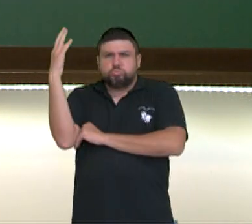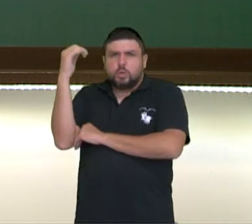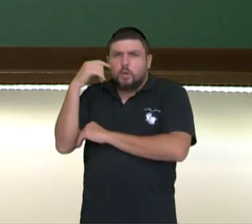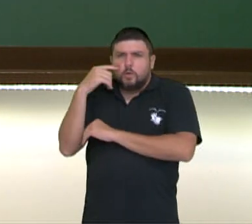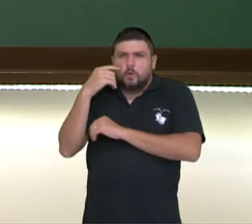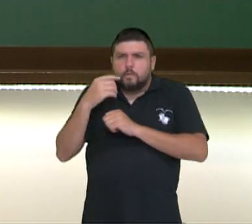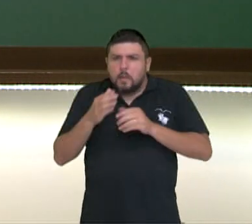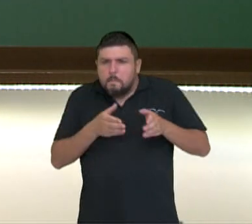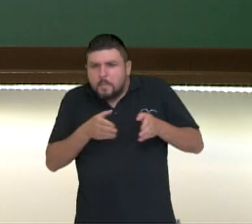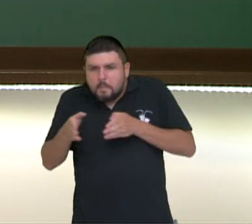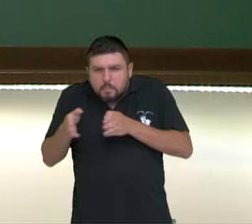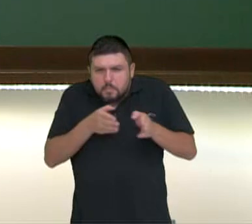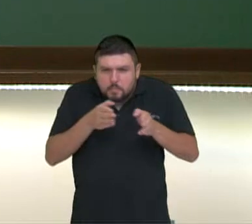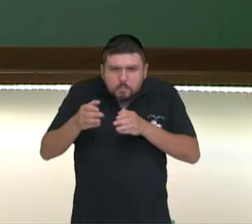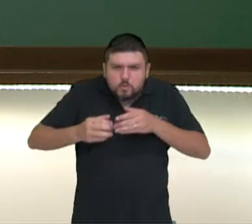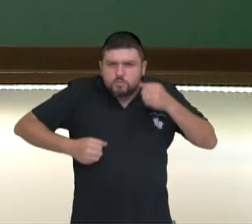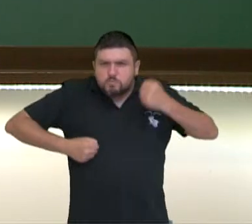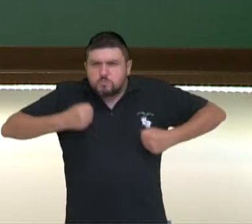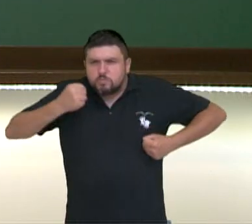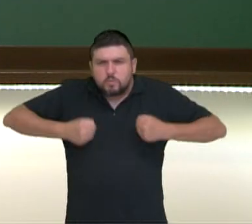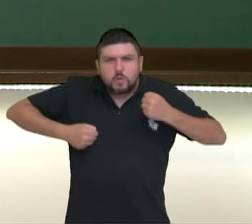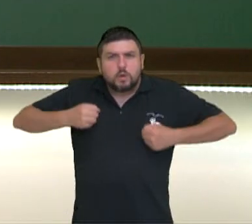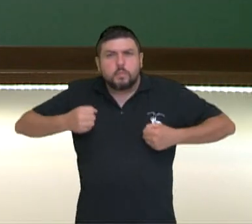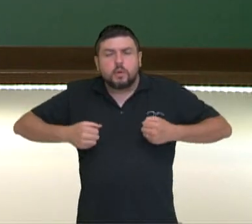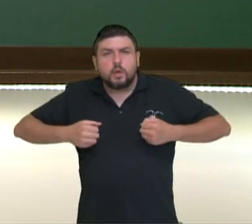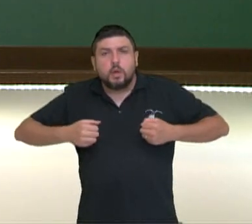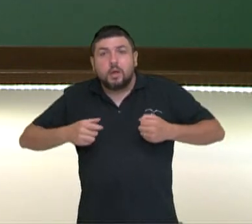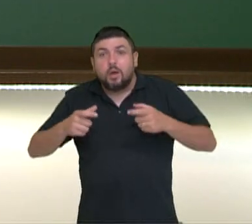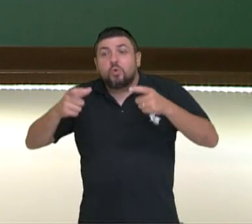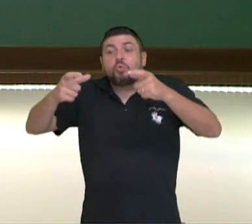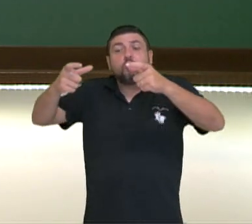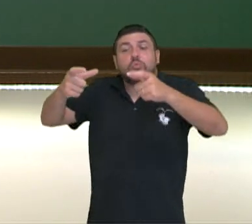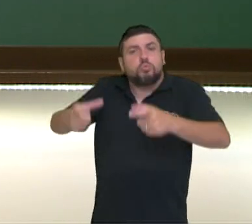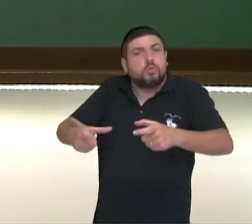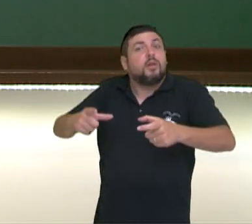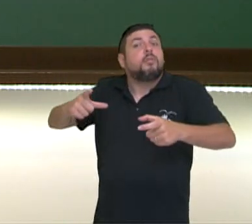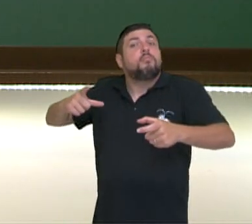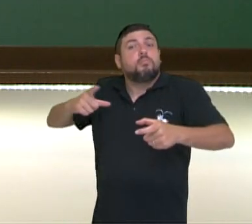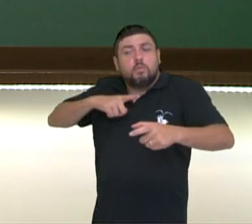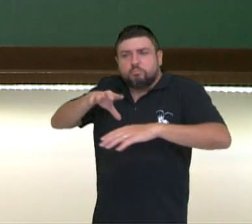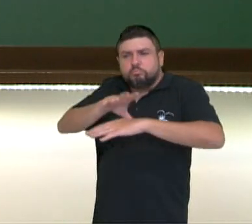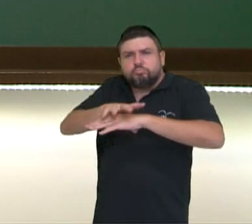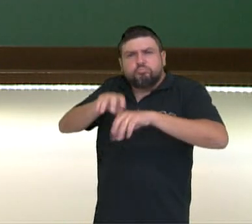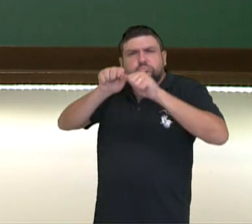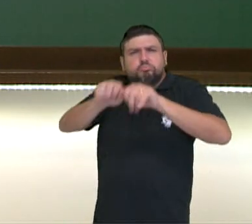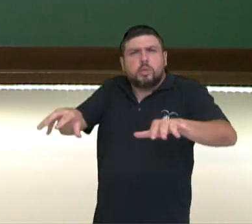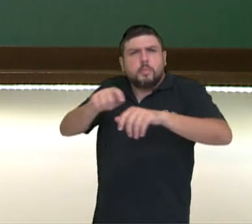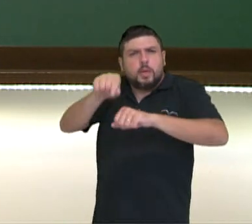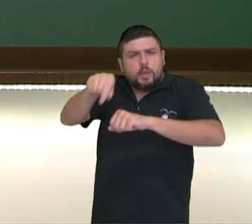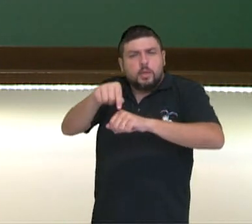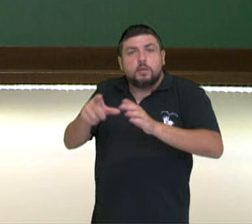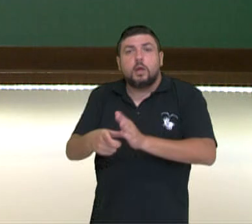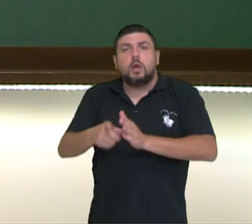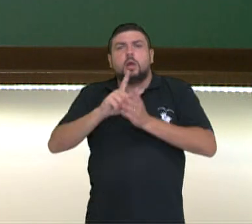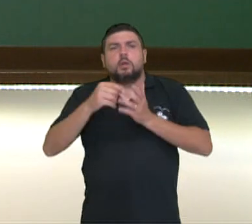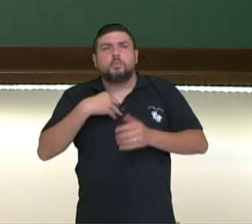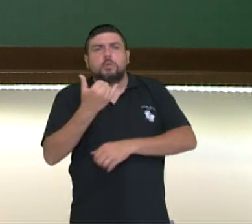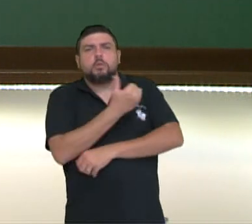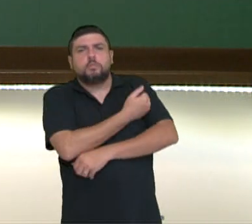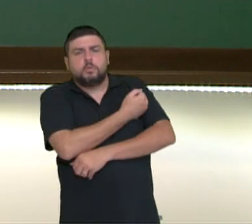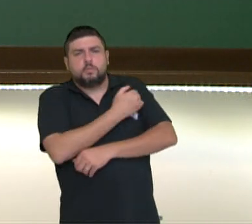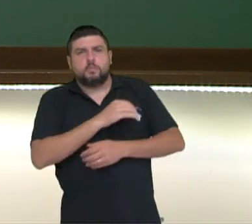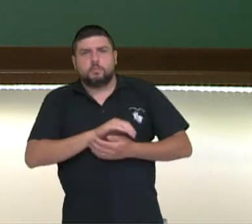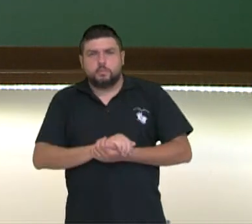febre amarela, é recomendável que você tome a vacina antes de ir para fazer essa trilha, para fazer sua